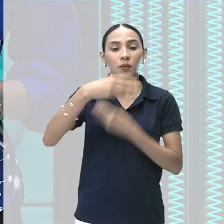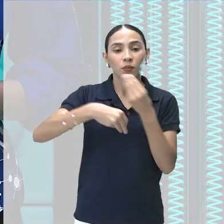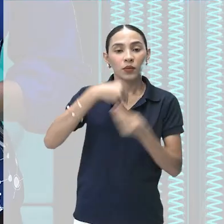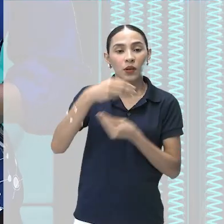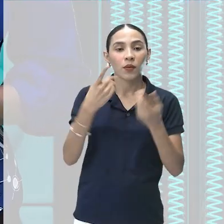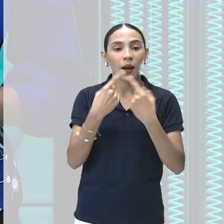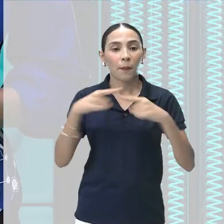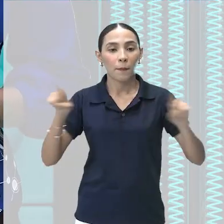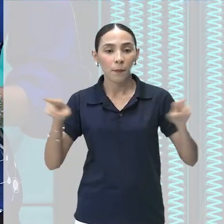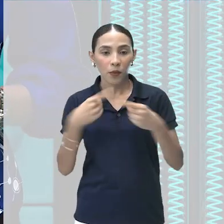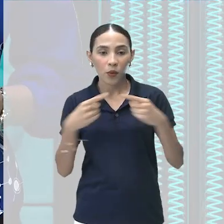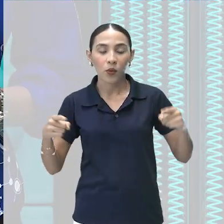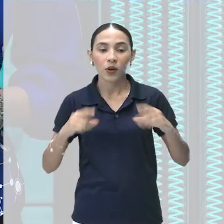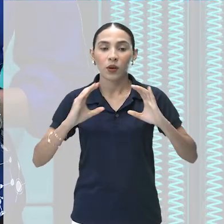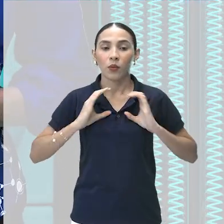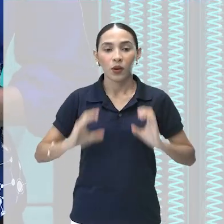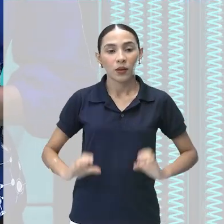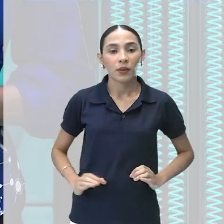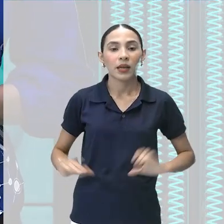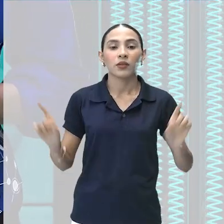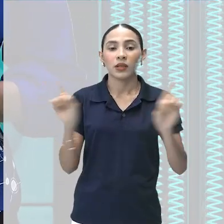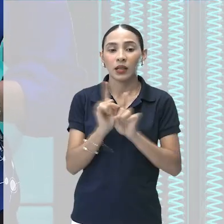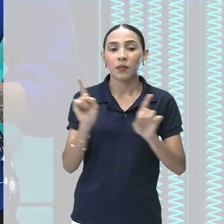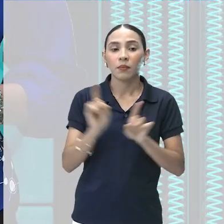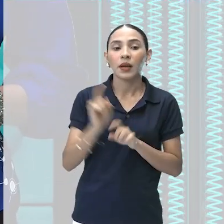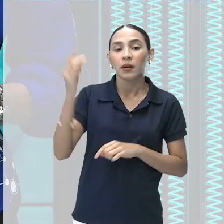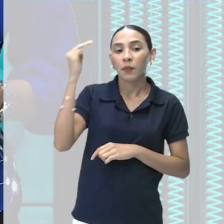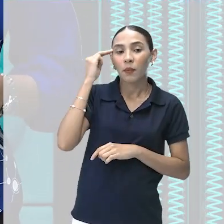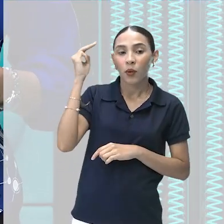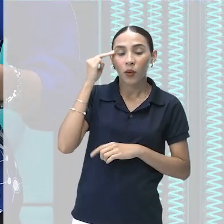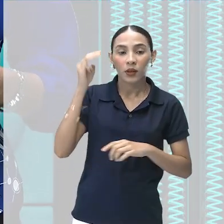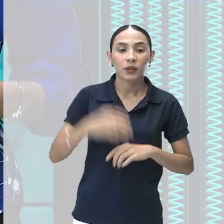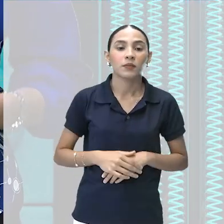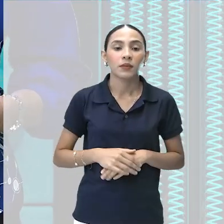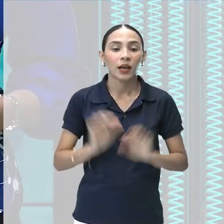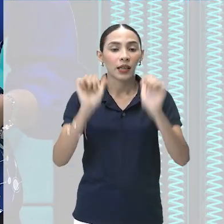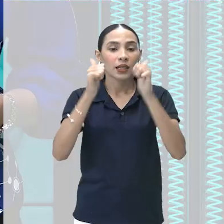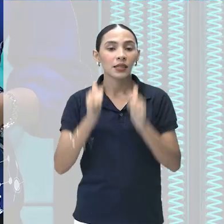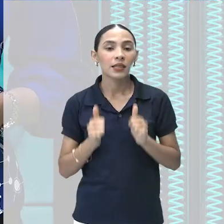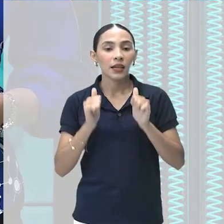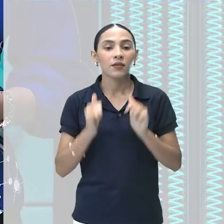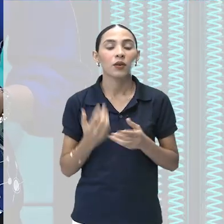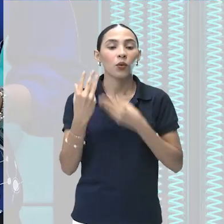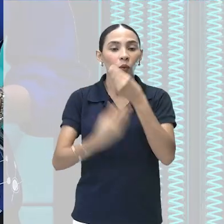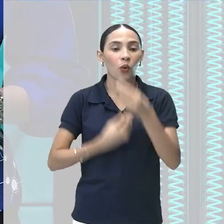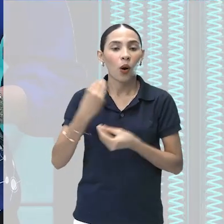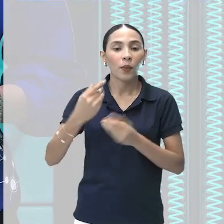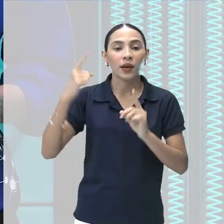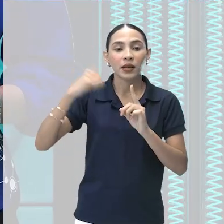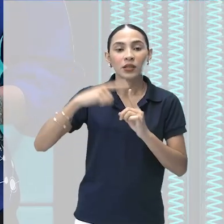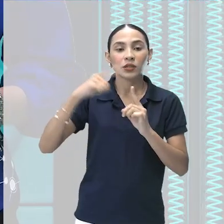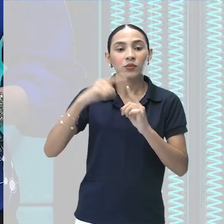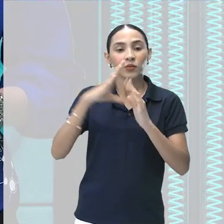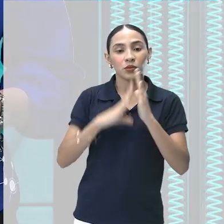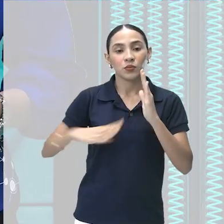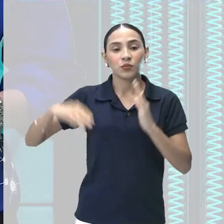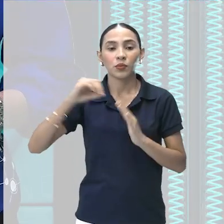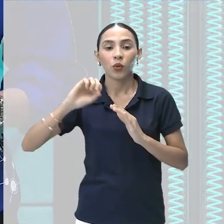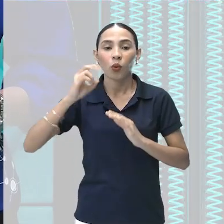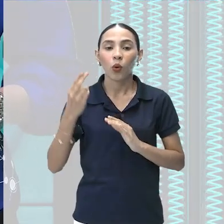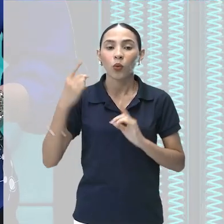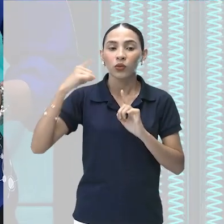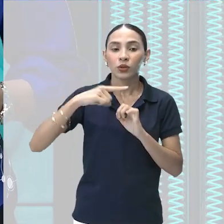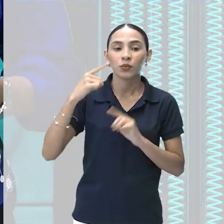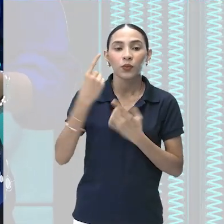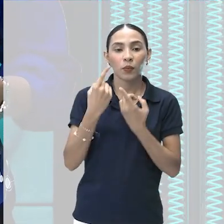mesclava música, comportamento e moda, traduzindo-se, portanto, em um estilo ou gênero